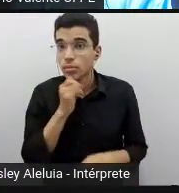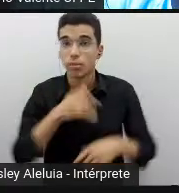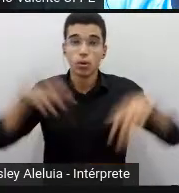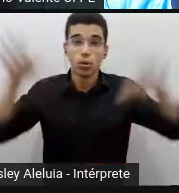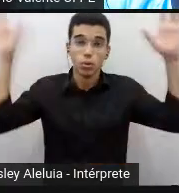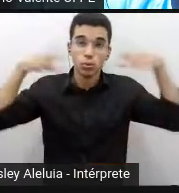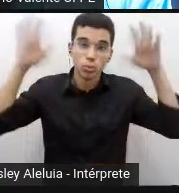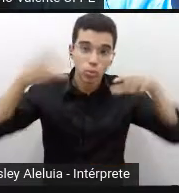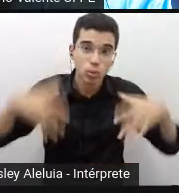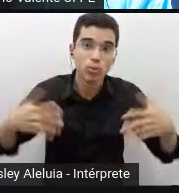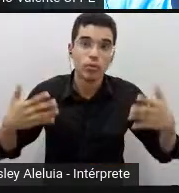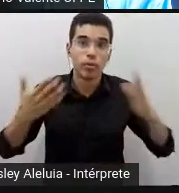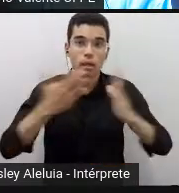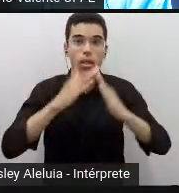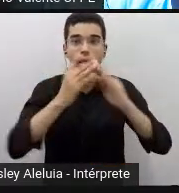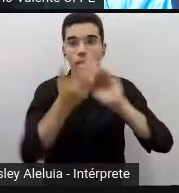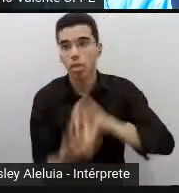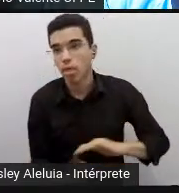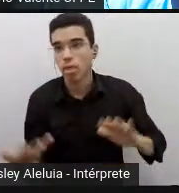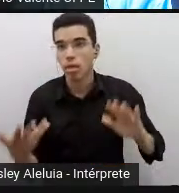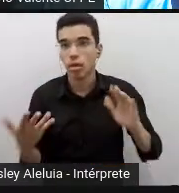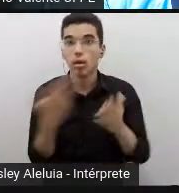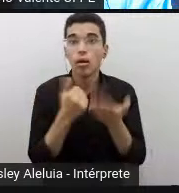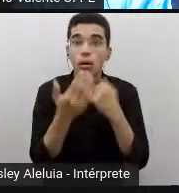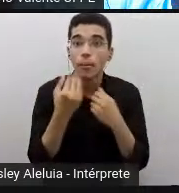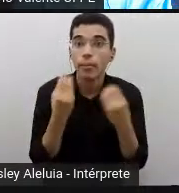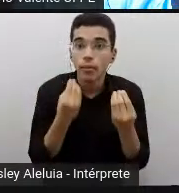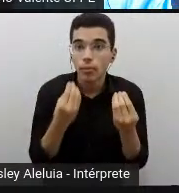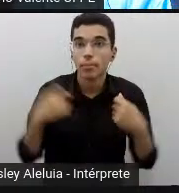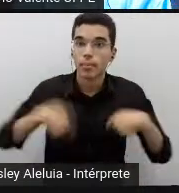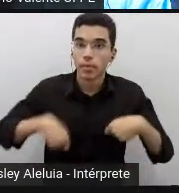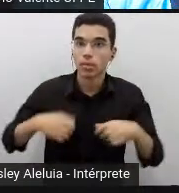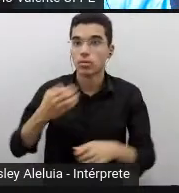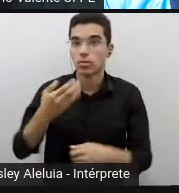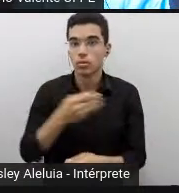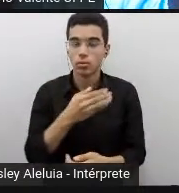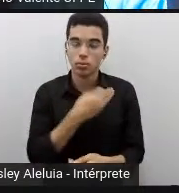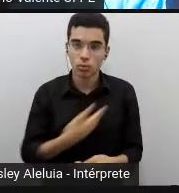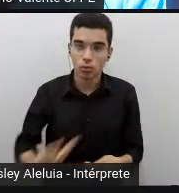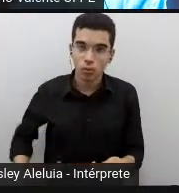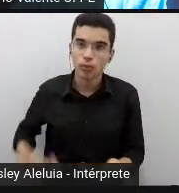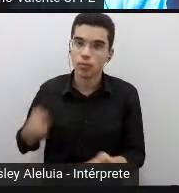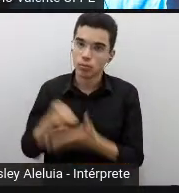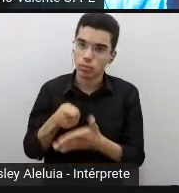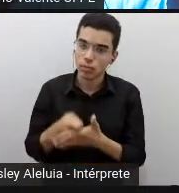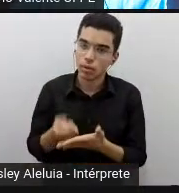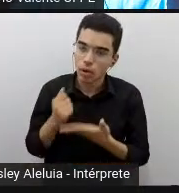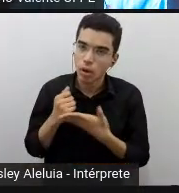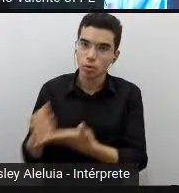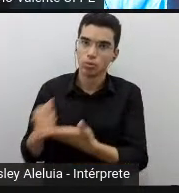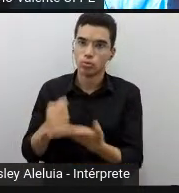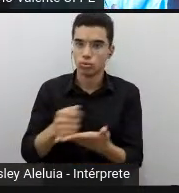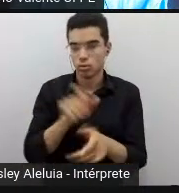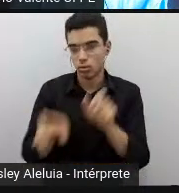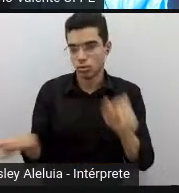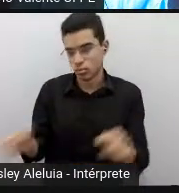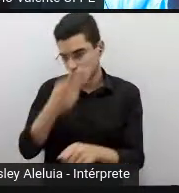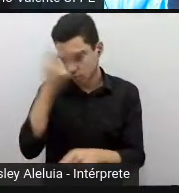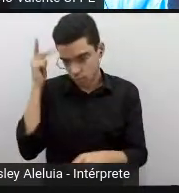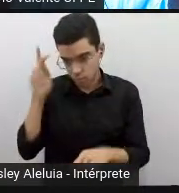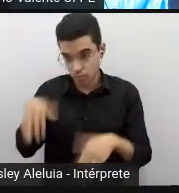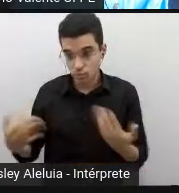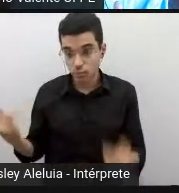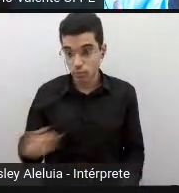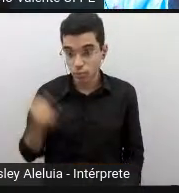humano, como a própria exploração e assim por diante. Então, é importantíssimo lembrar que são essas três categorias,